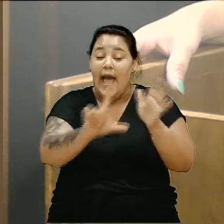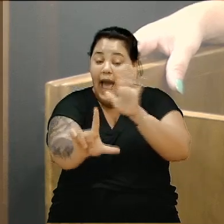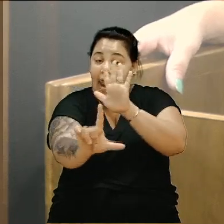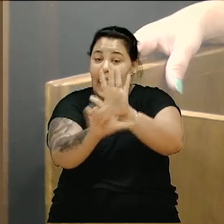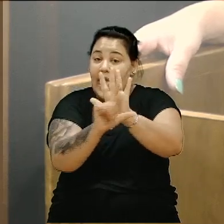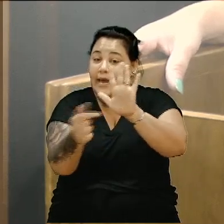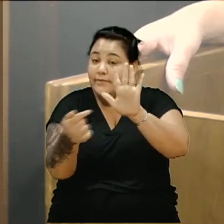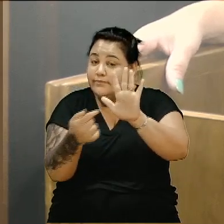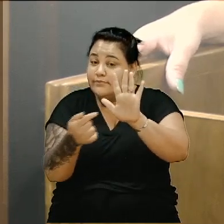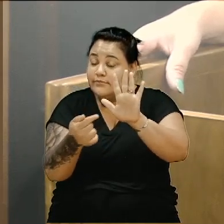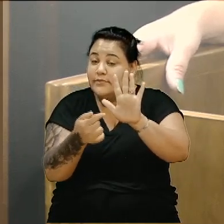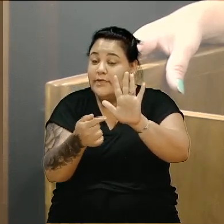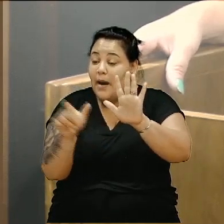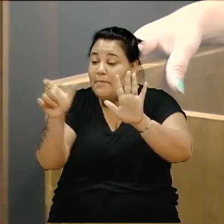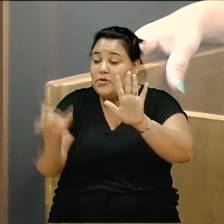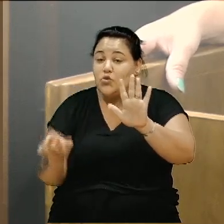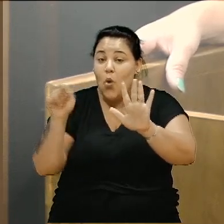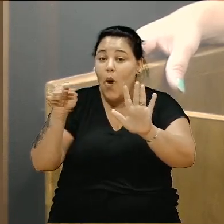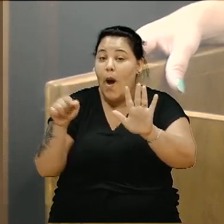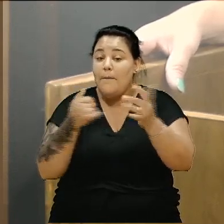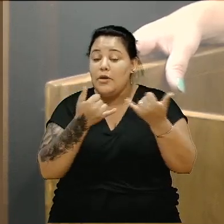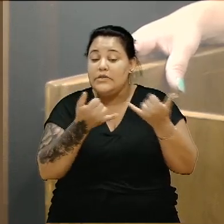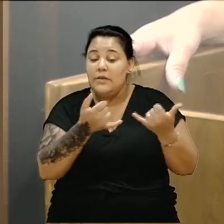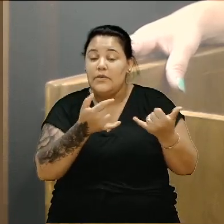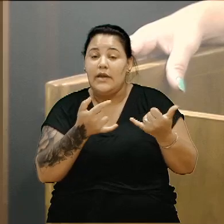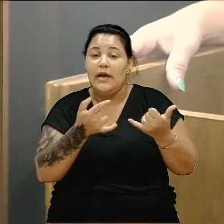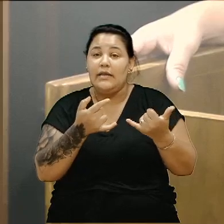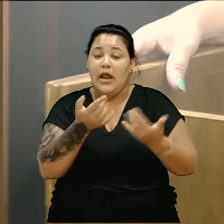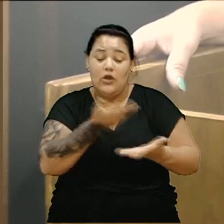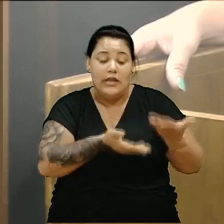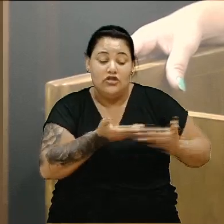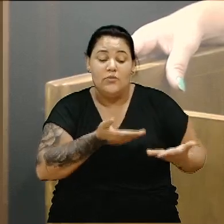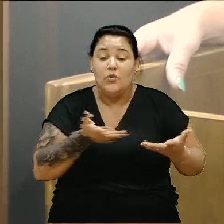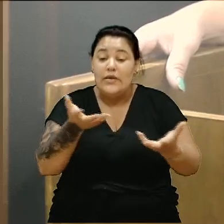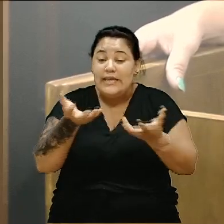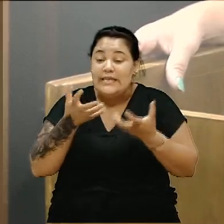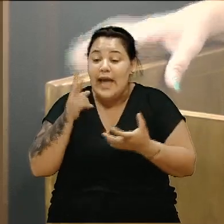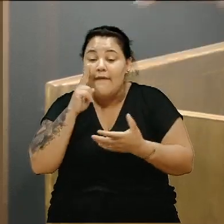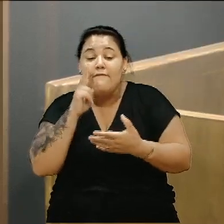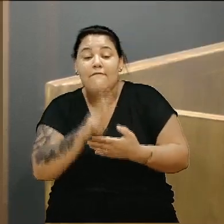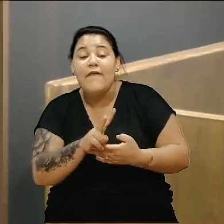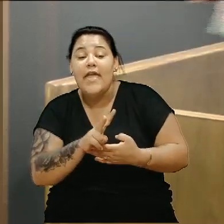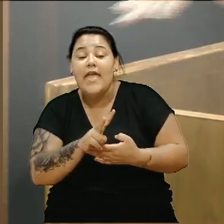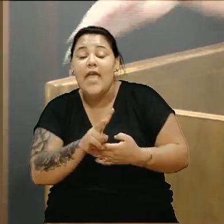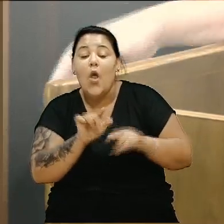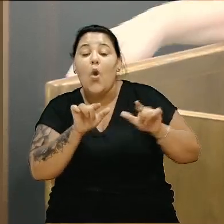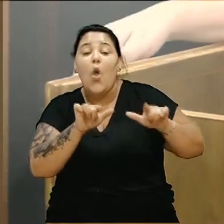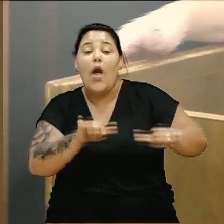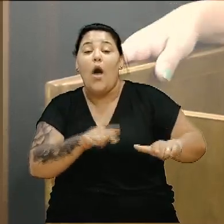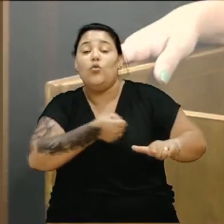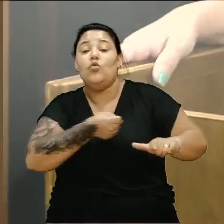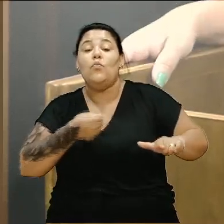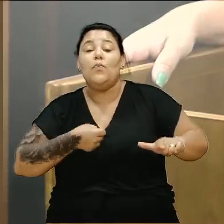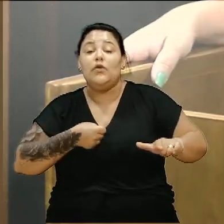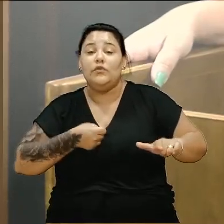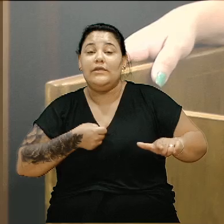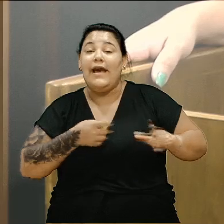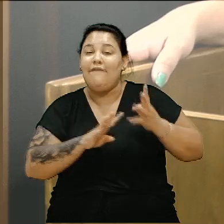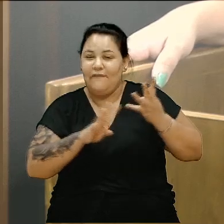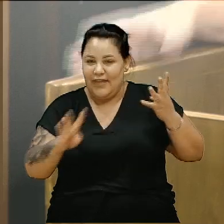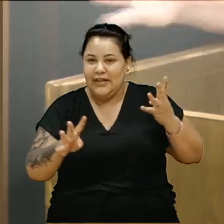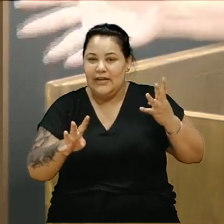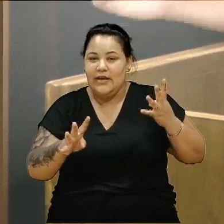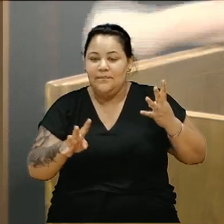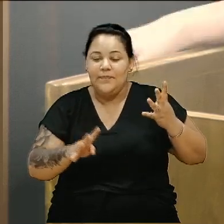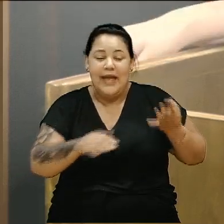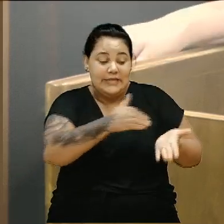o usuário, querer estar lá no atendimento e querer verificar qual lugar ele está, que a atendente consiga verificar para ele